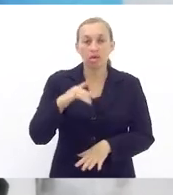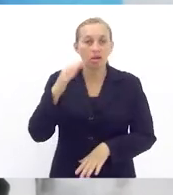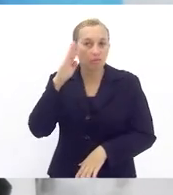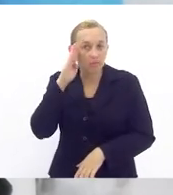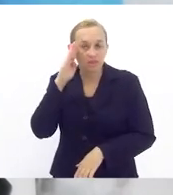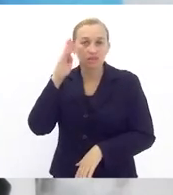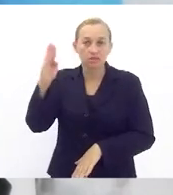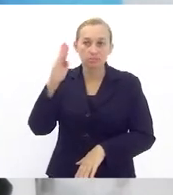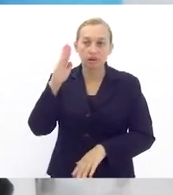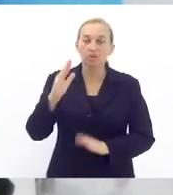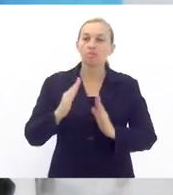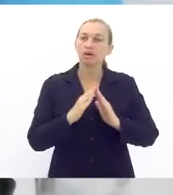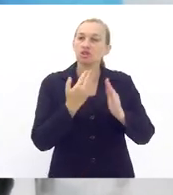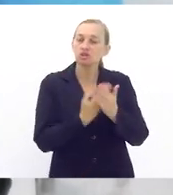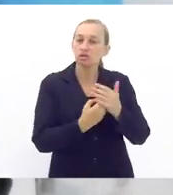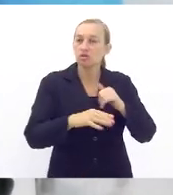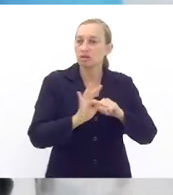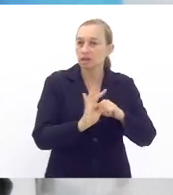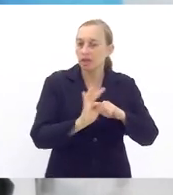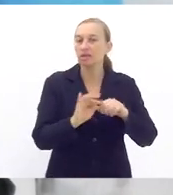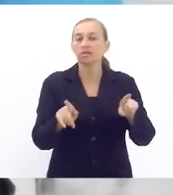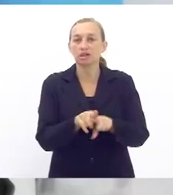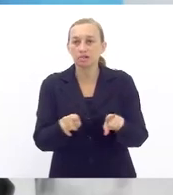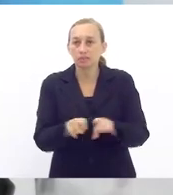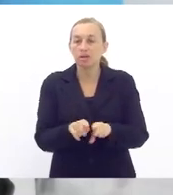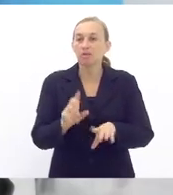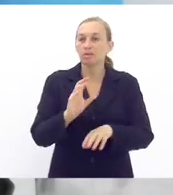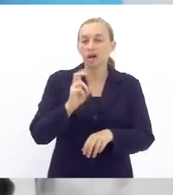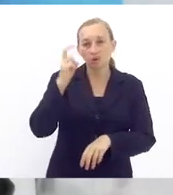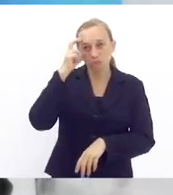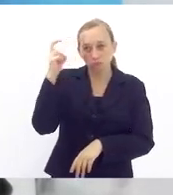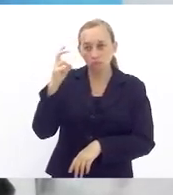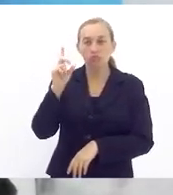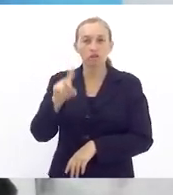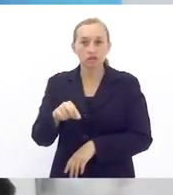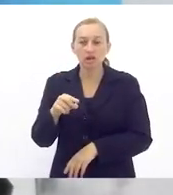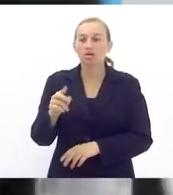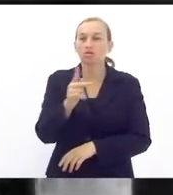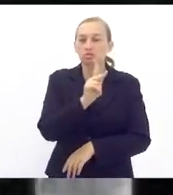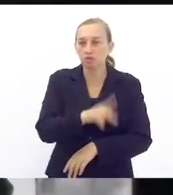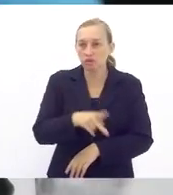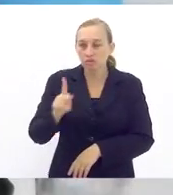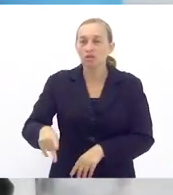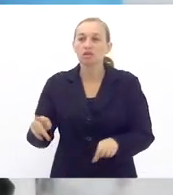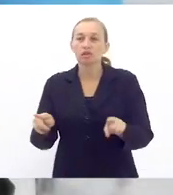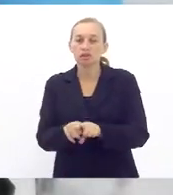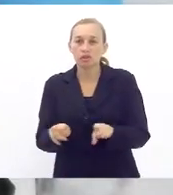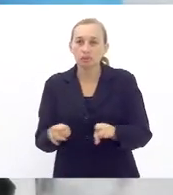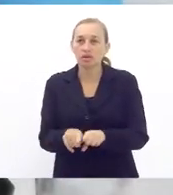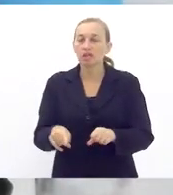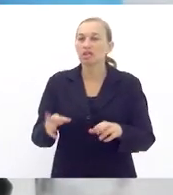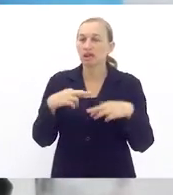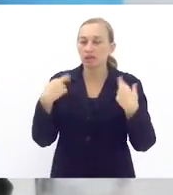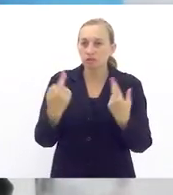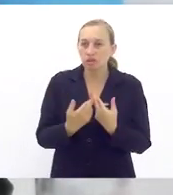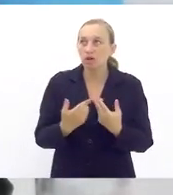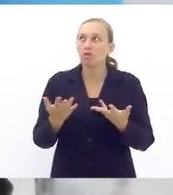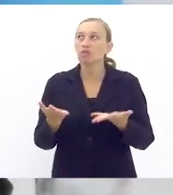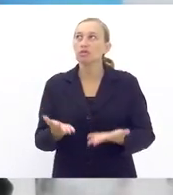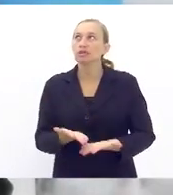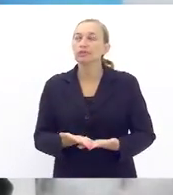para FAETEC e para cultura de Fato né os professores também estiveram presentes e